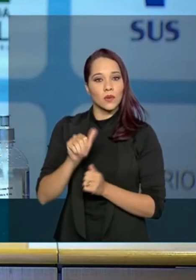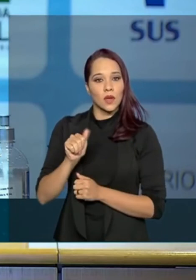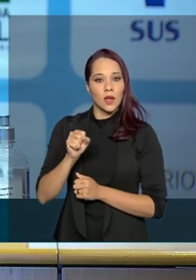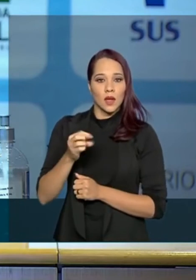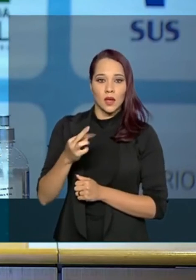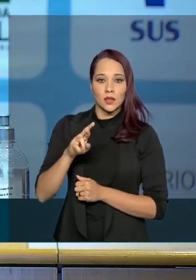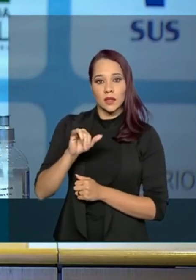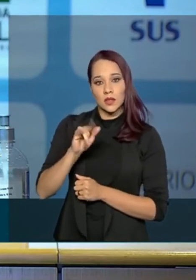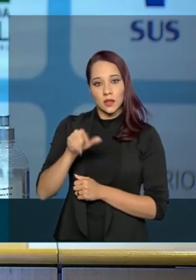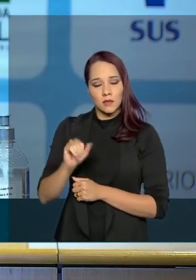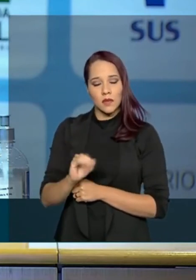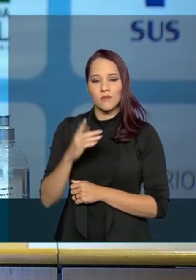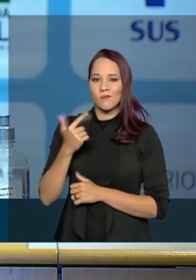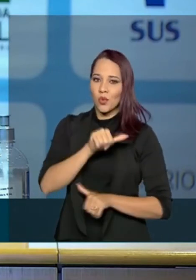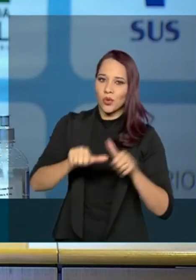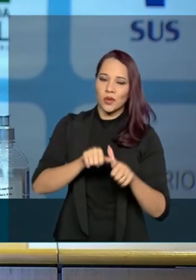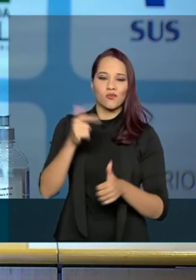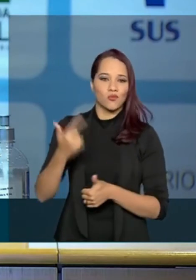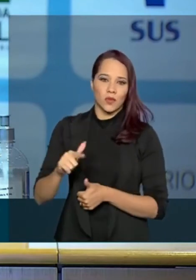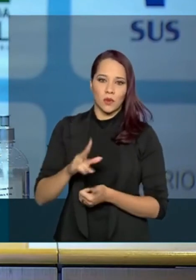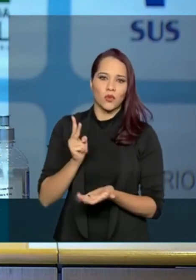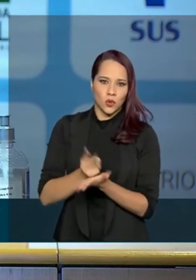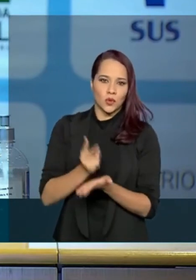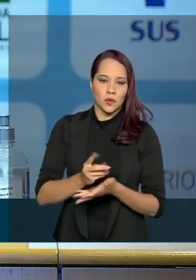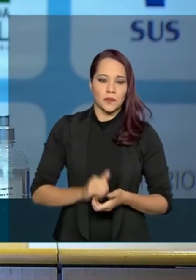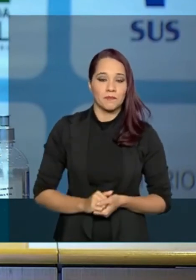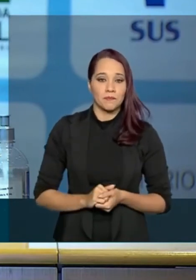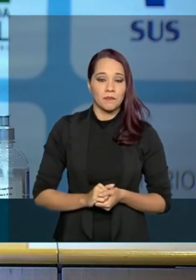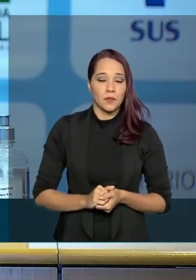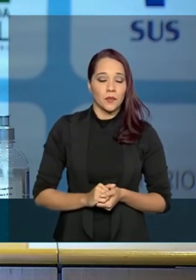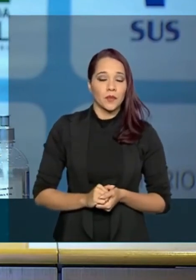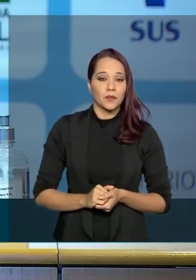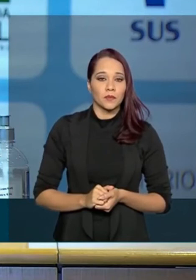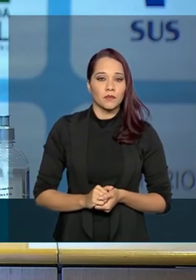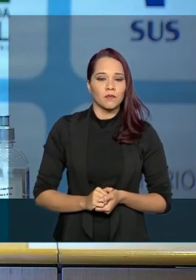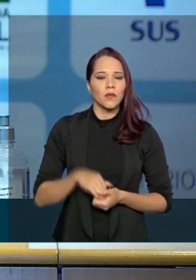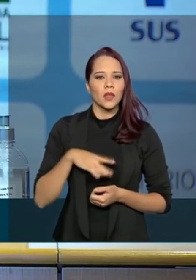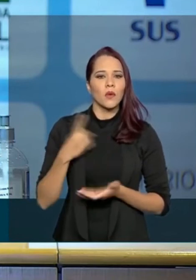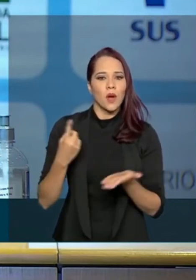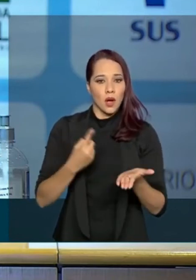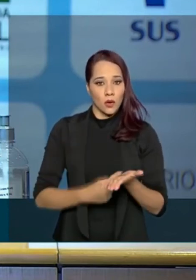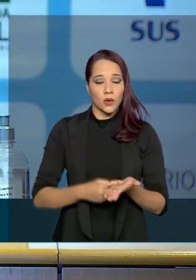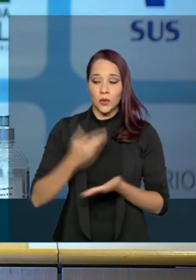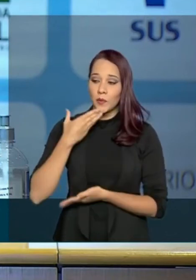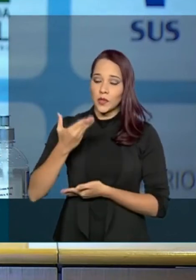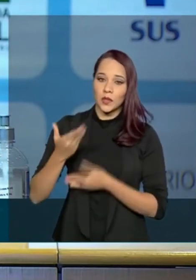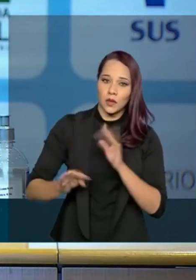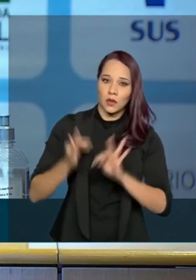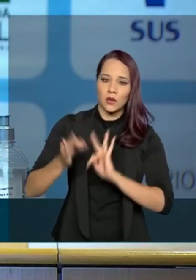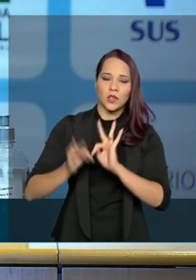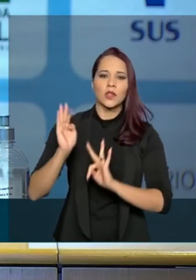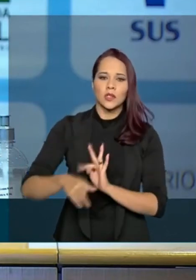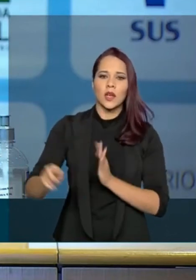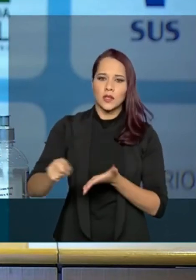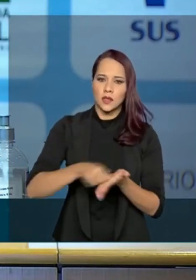não sofrerá qualquer alteração. Além do memorando de entendimento, o acordo da encomenda tecnológica já foi